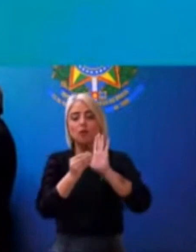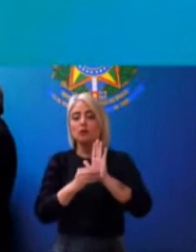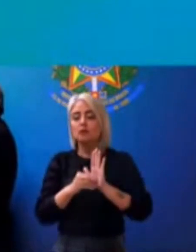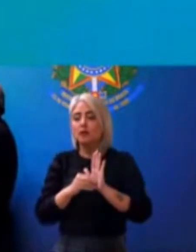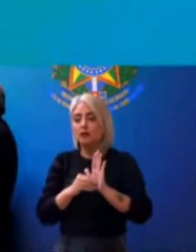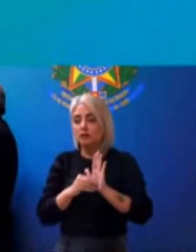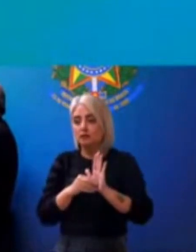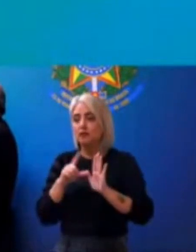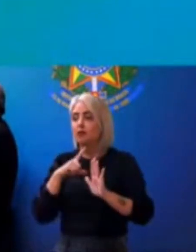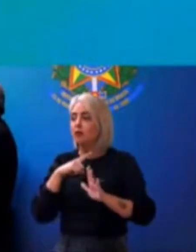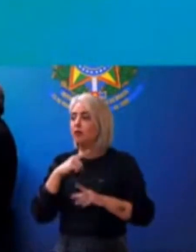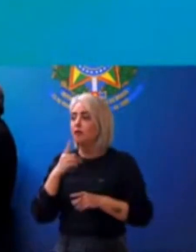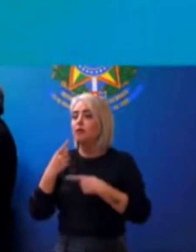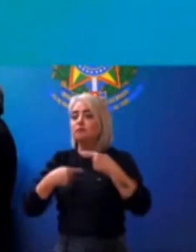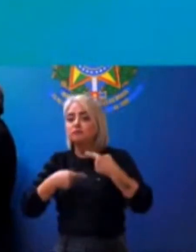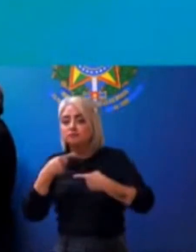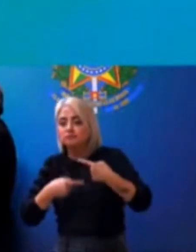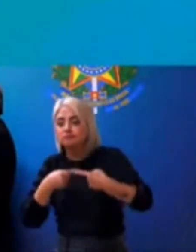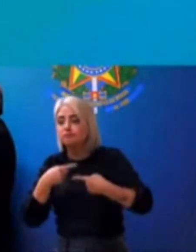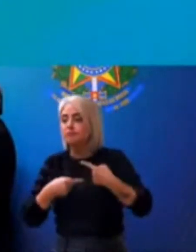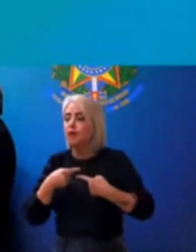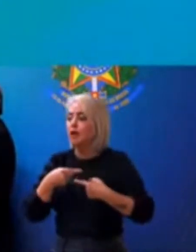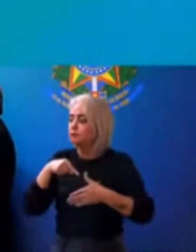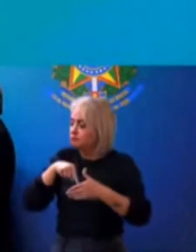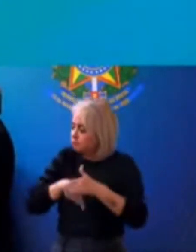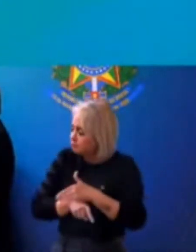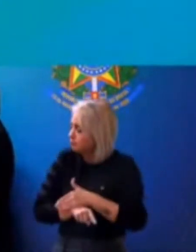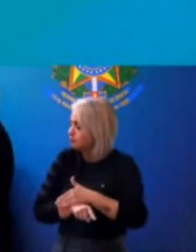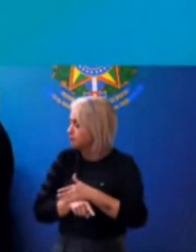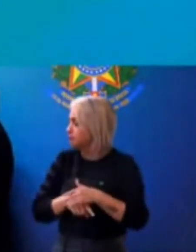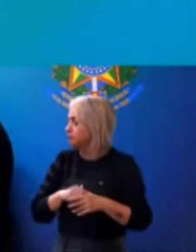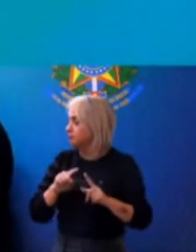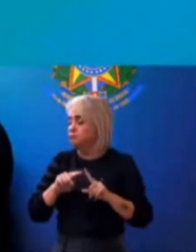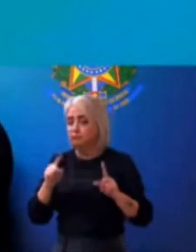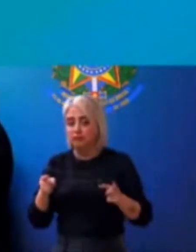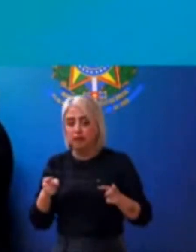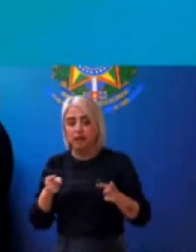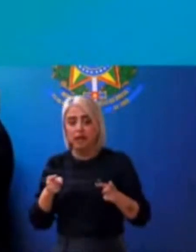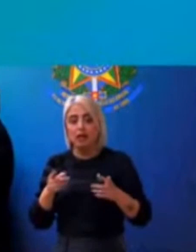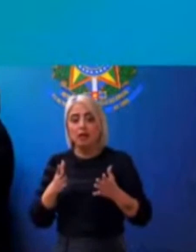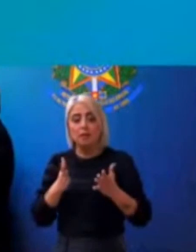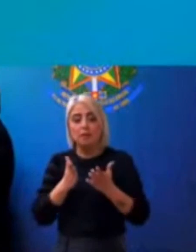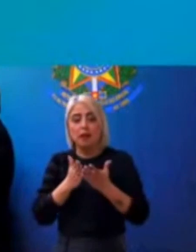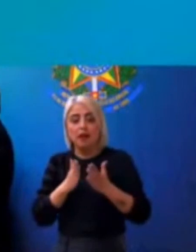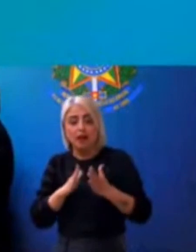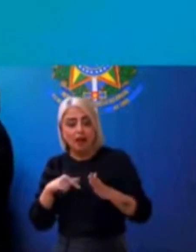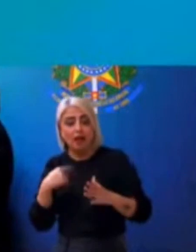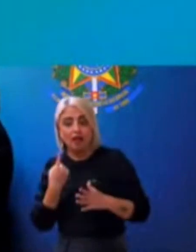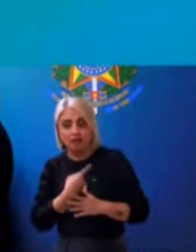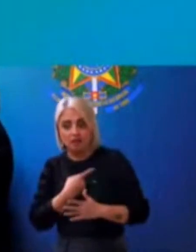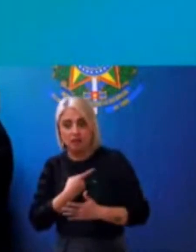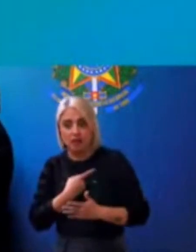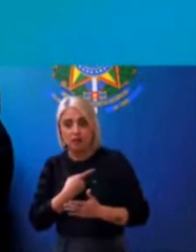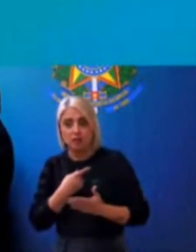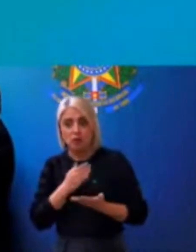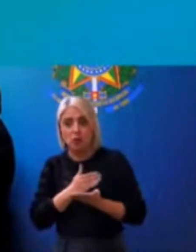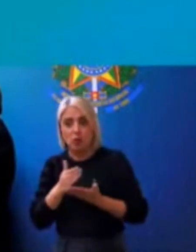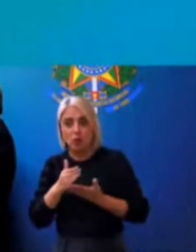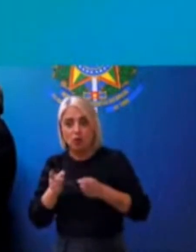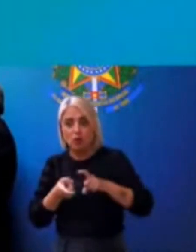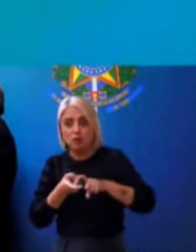Nós ainda vamos discutir com profundidade mas a liquidação nós vamos